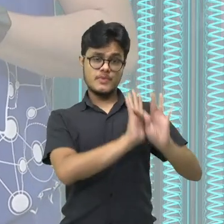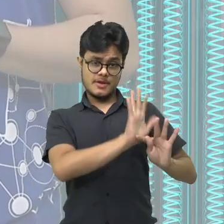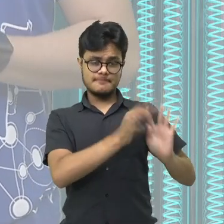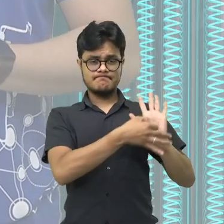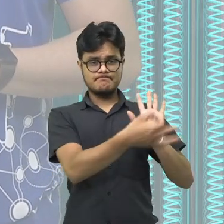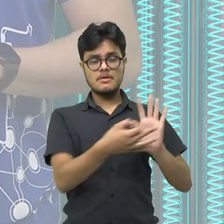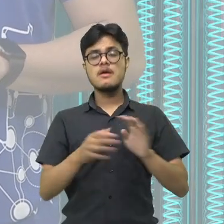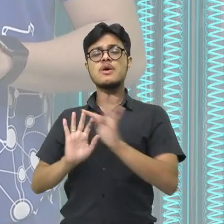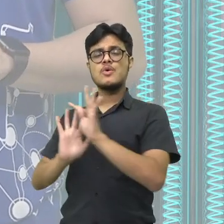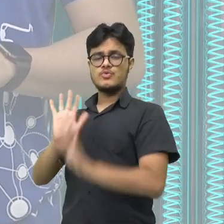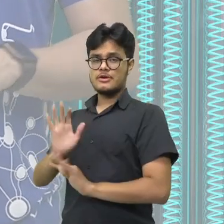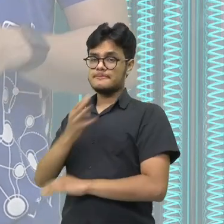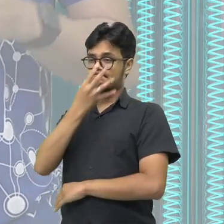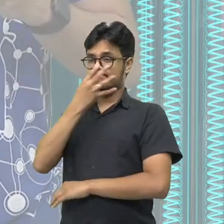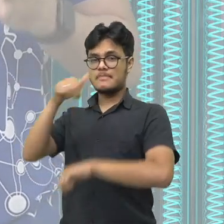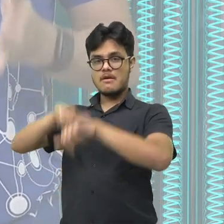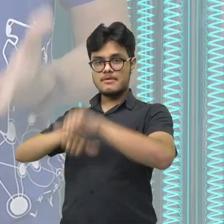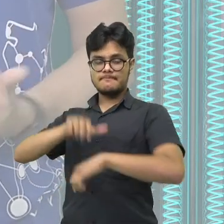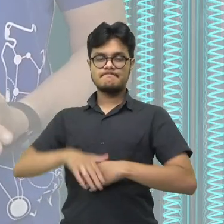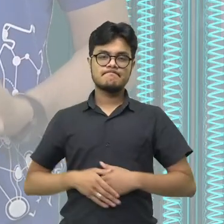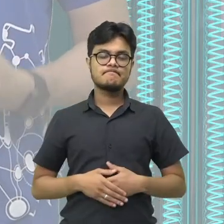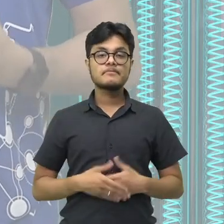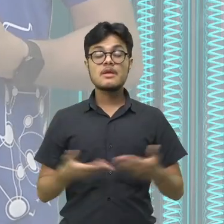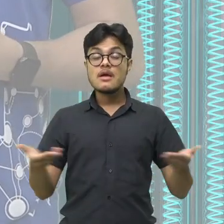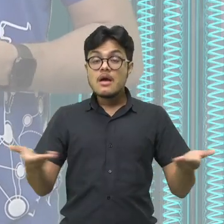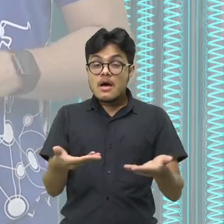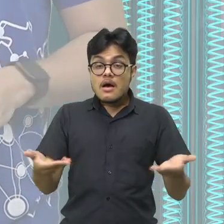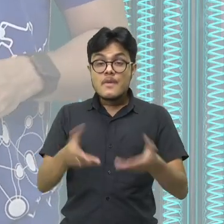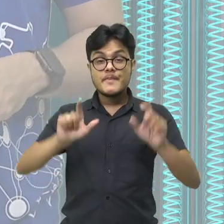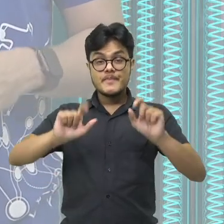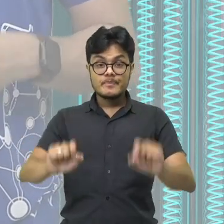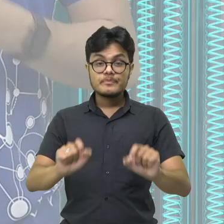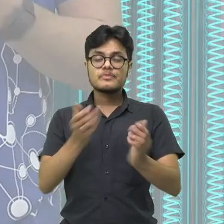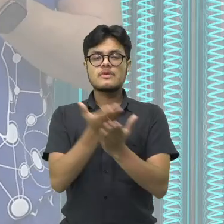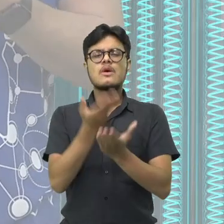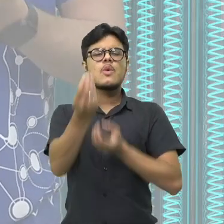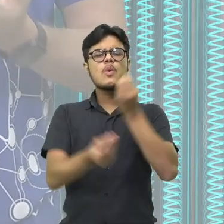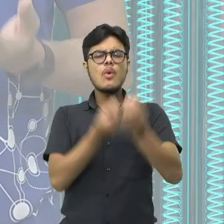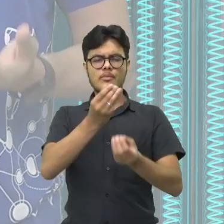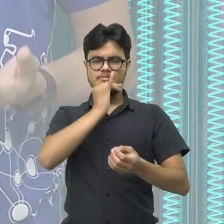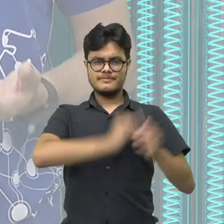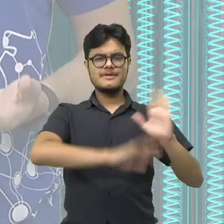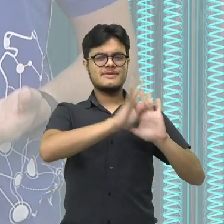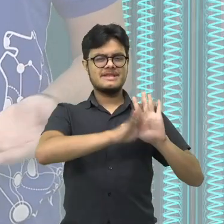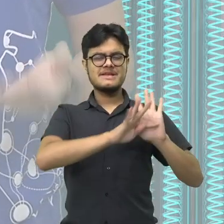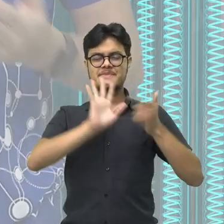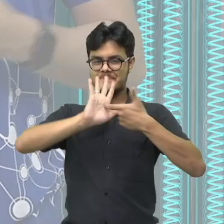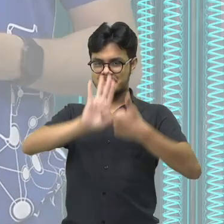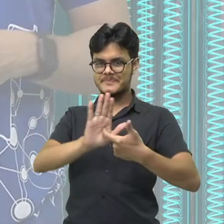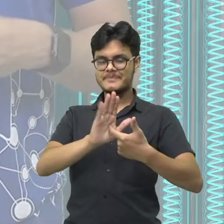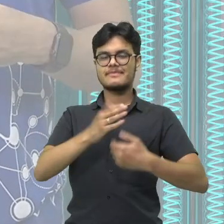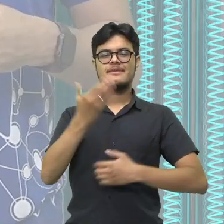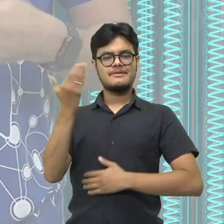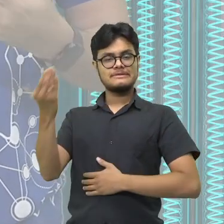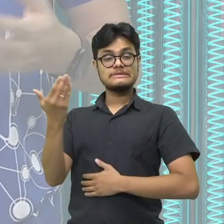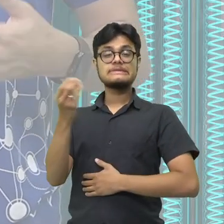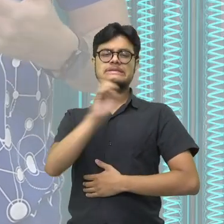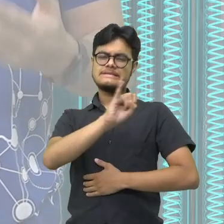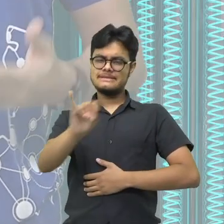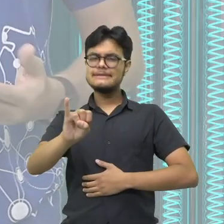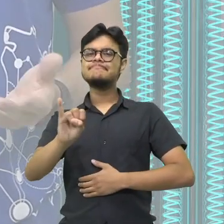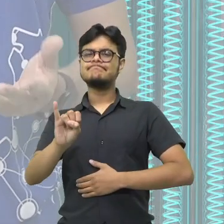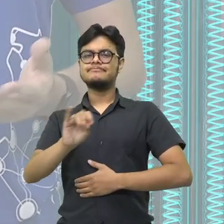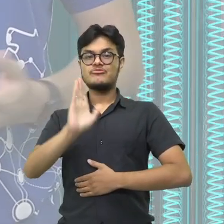que é um texto apreciativo. A partir de agora, nós vamos ver, então, exemplos de textos argumentativos, para que quando vocês,